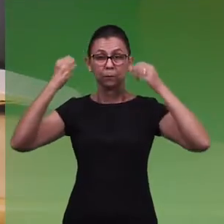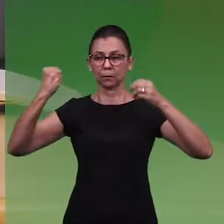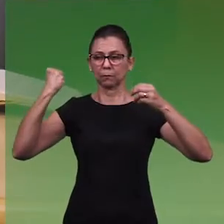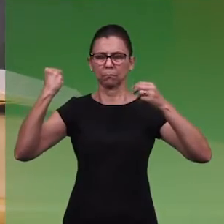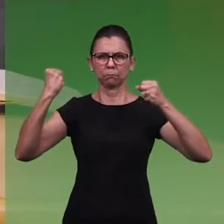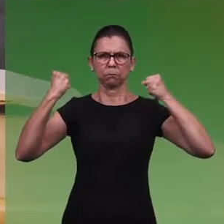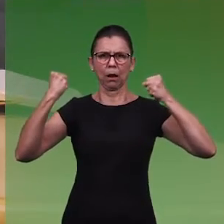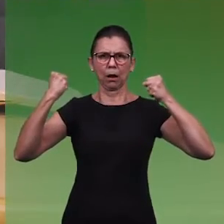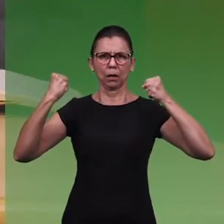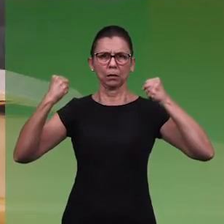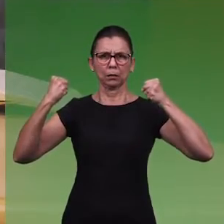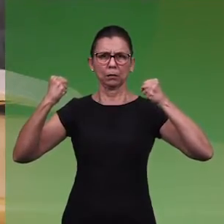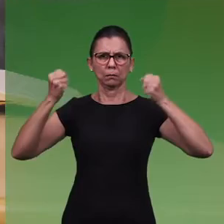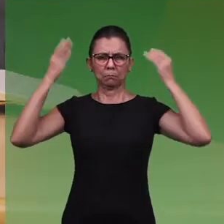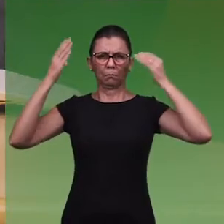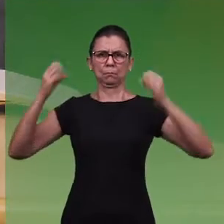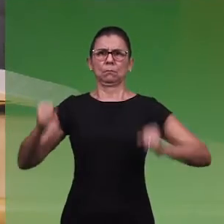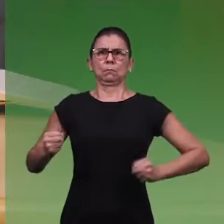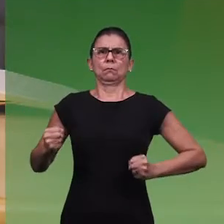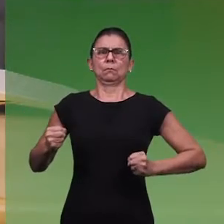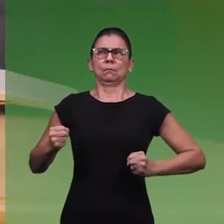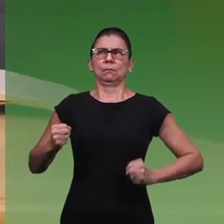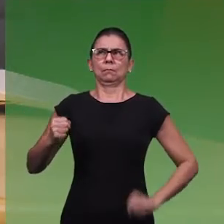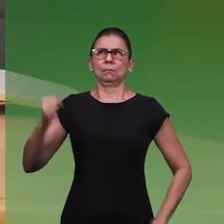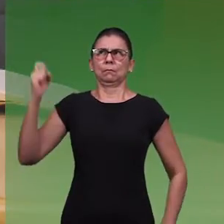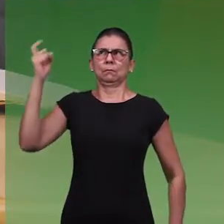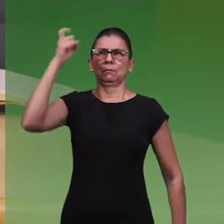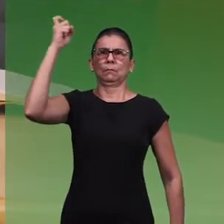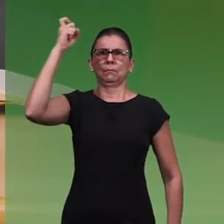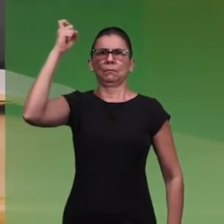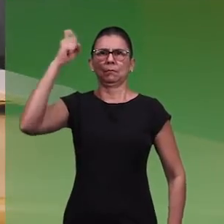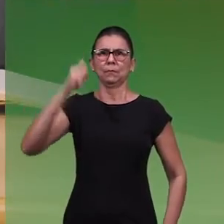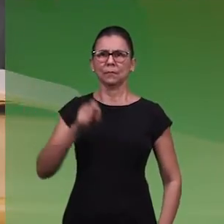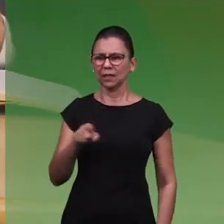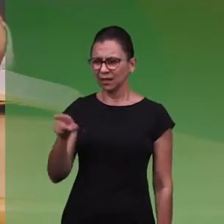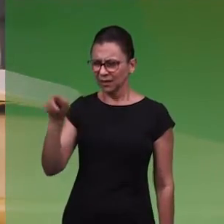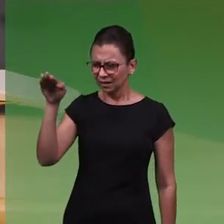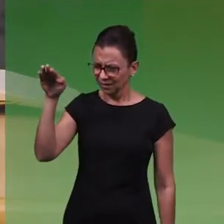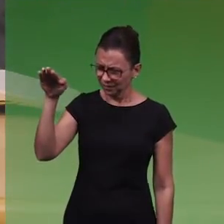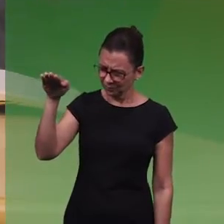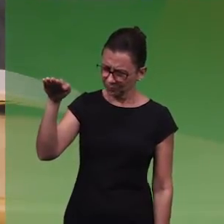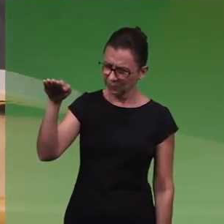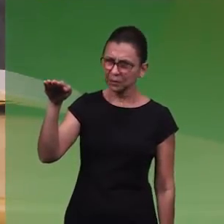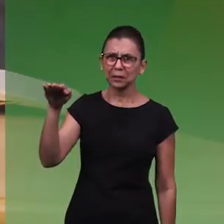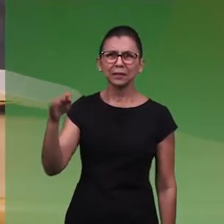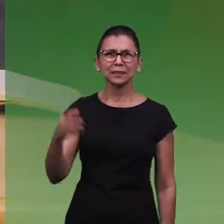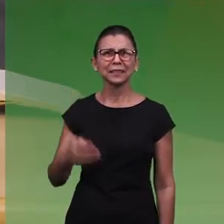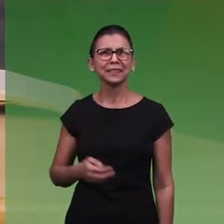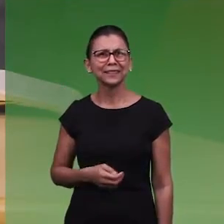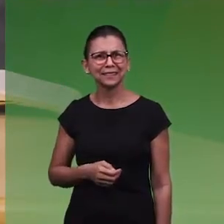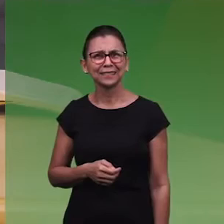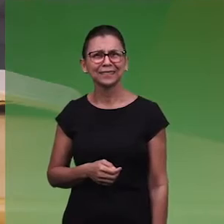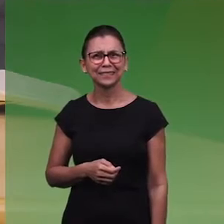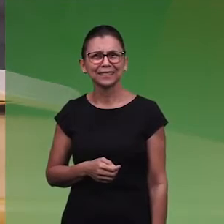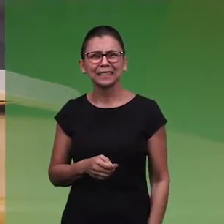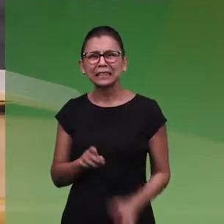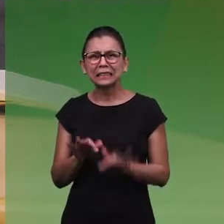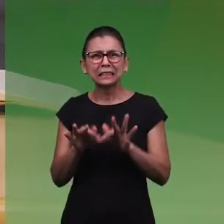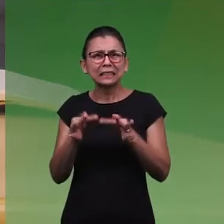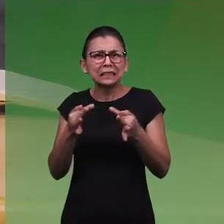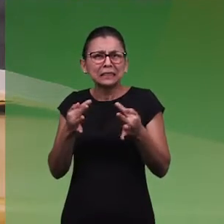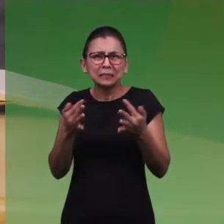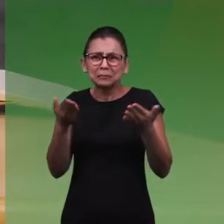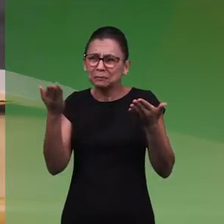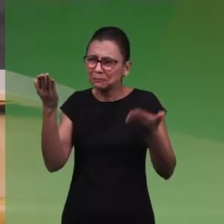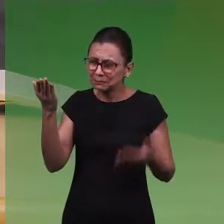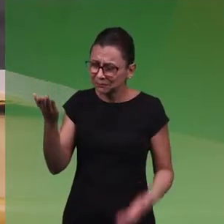batalha tal, e adquiriam um porte físico. Então ele ainda era moço, não tinha porte físico ainda. A Bíblia, inclusive, diz de gentil presença.